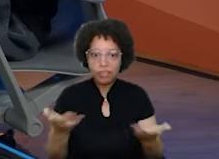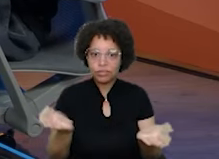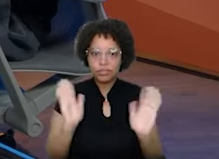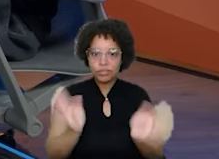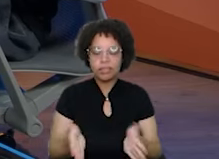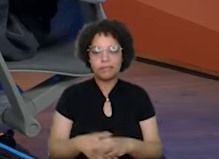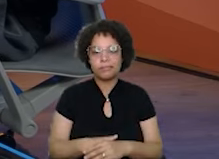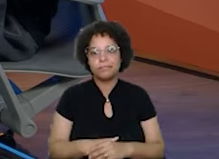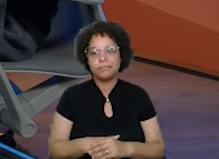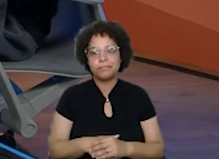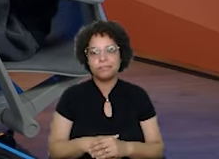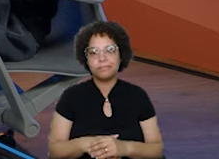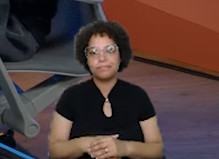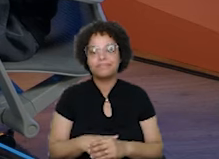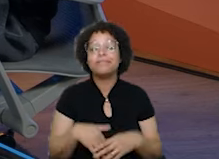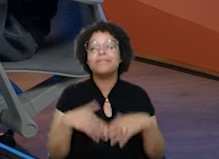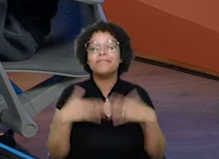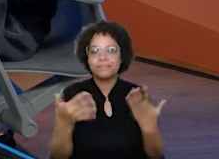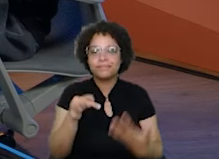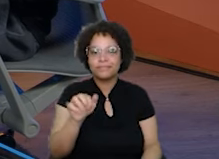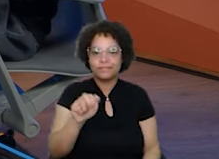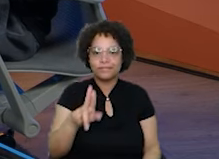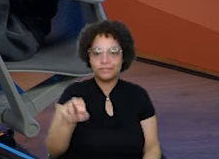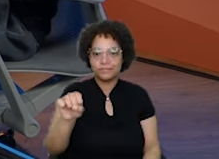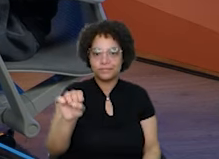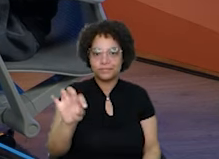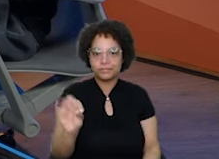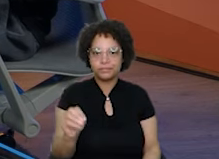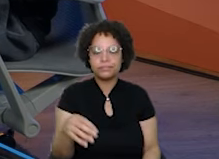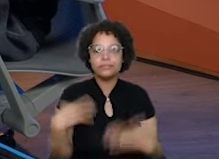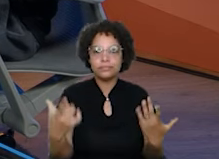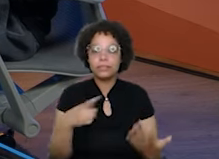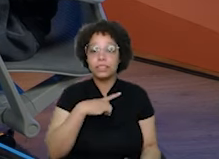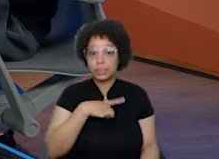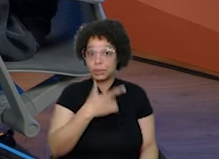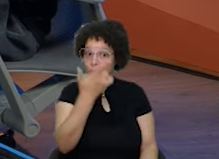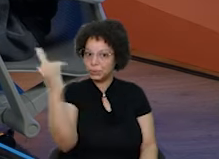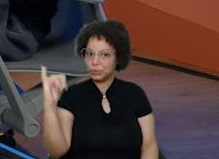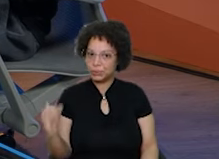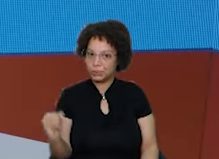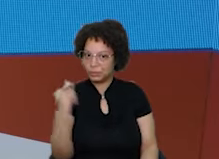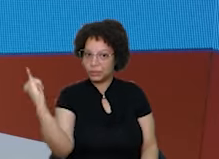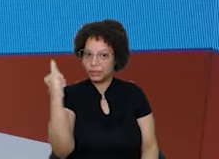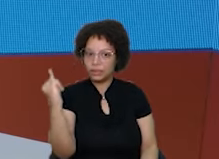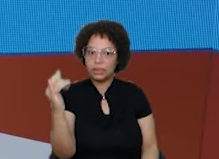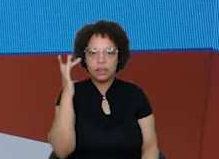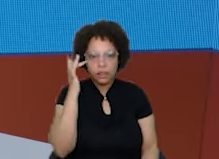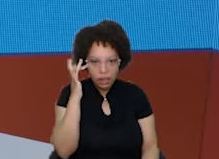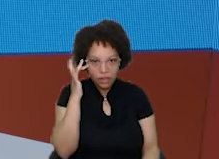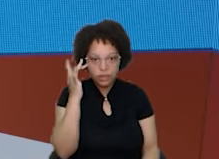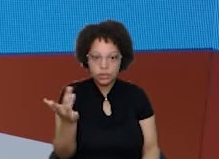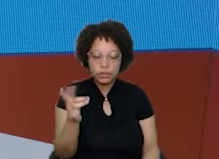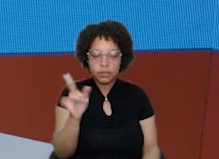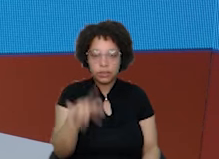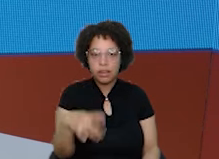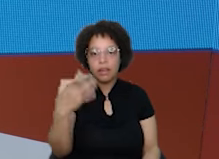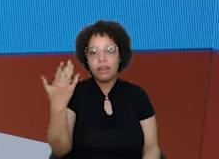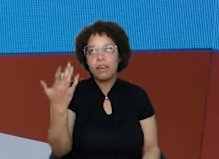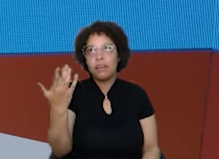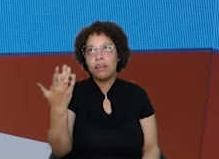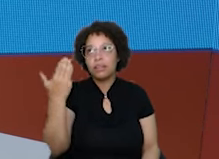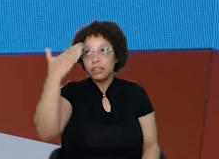isso E aí Fausto e e também tem um outro ponto importante acho que tá relacionado a a entender como o